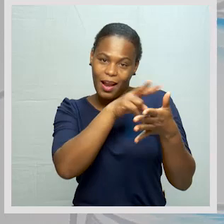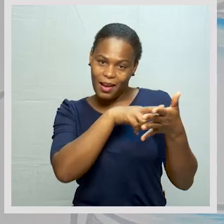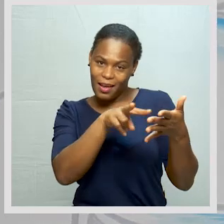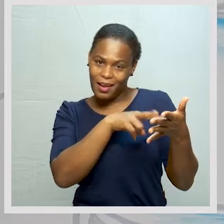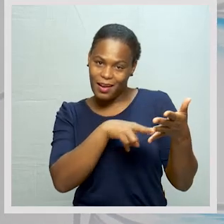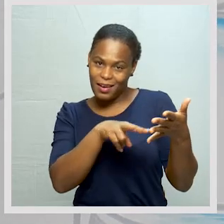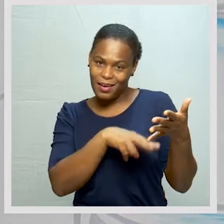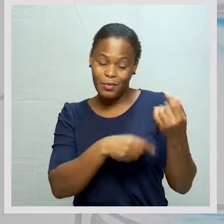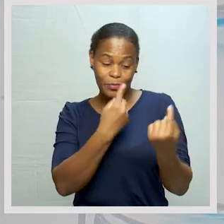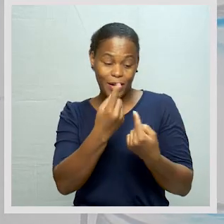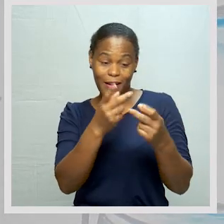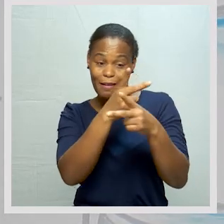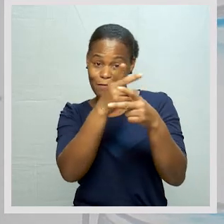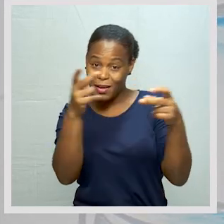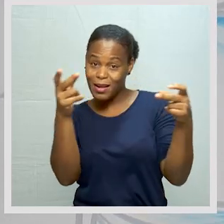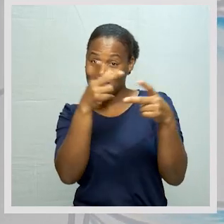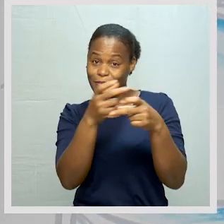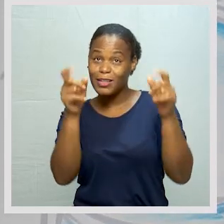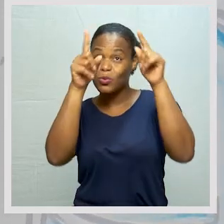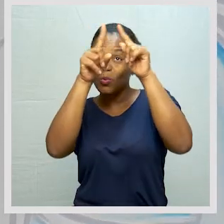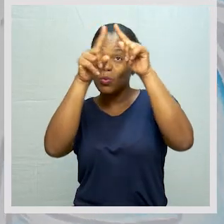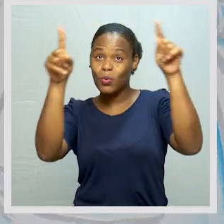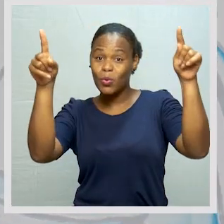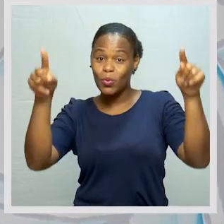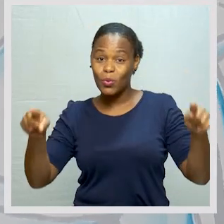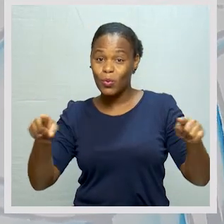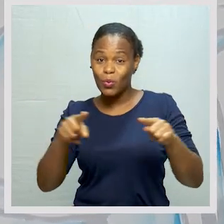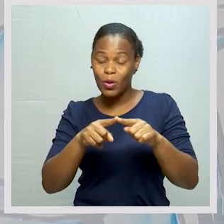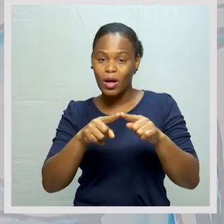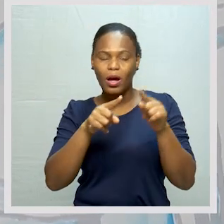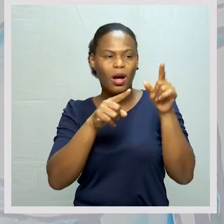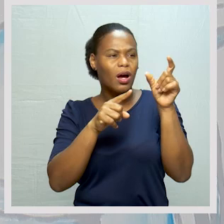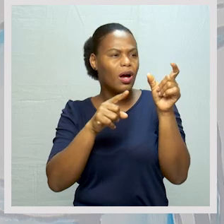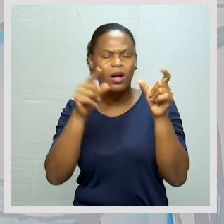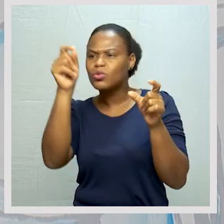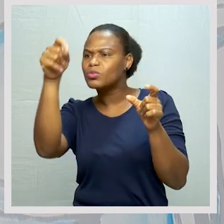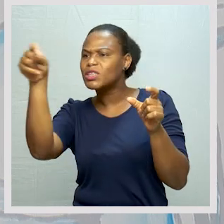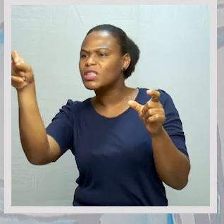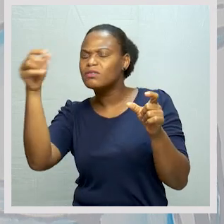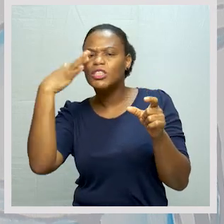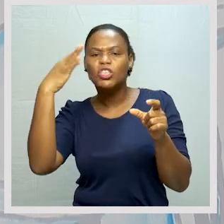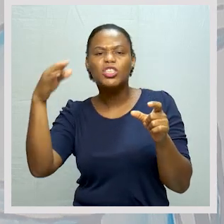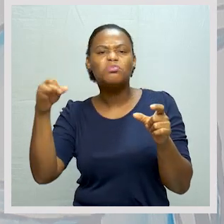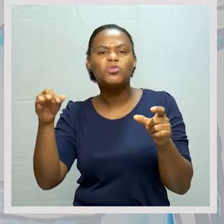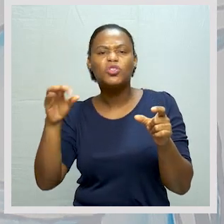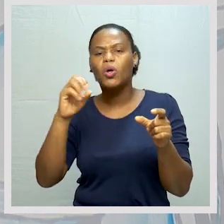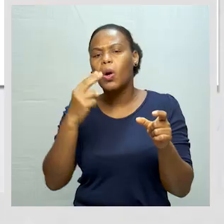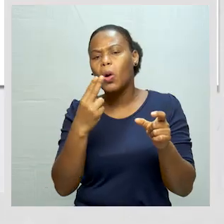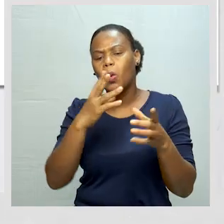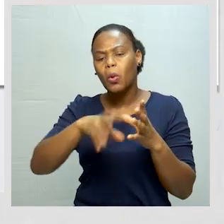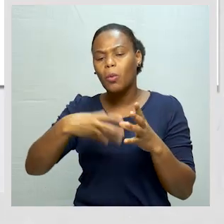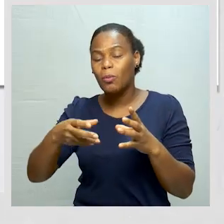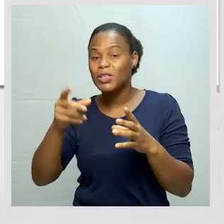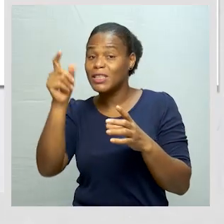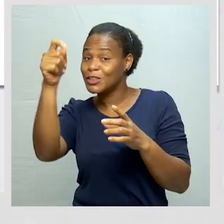Leiam cada frase apresentada nos retângulos, escrevendo à frente se é simples ou composta.